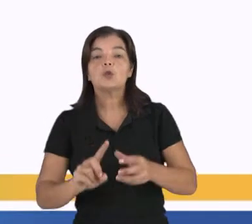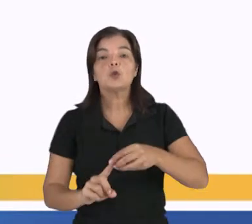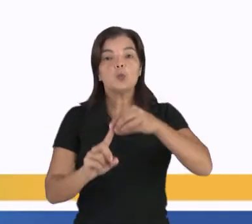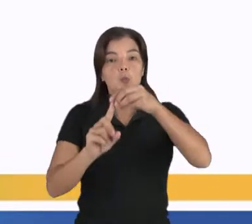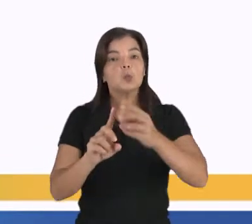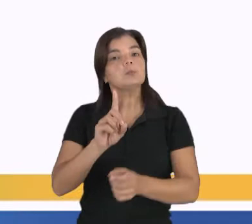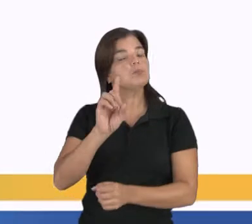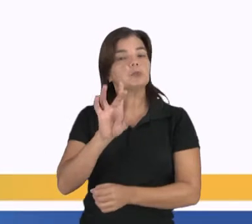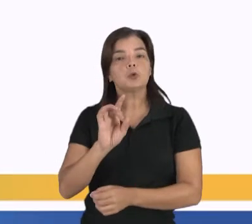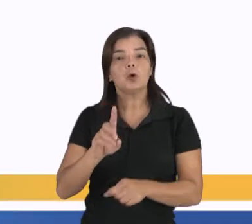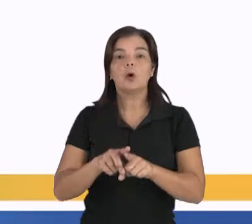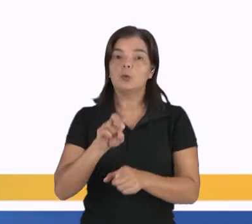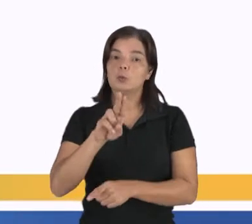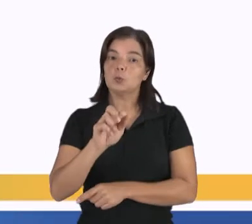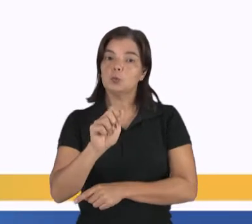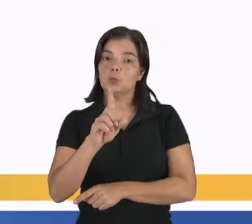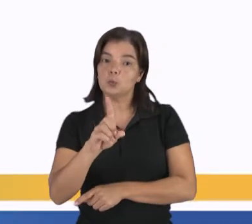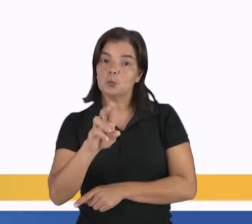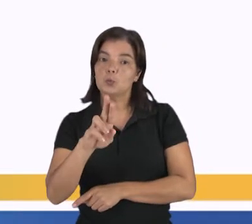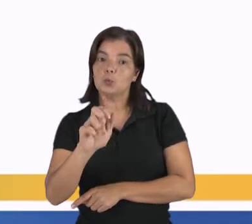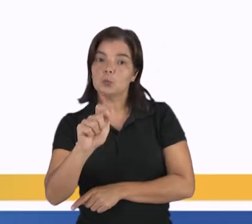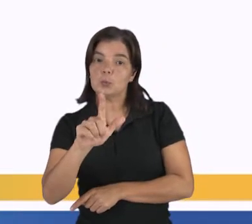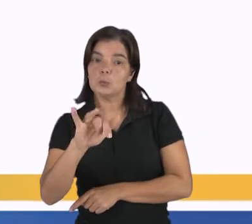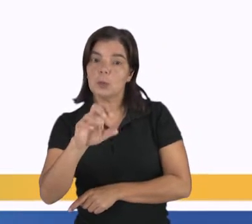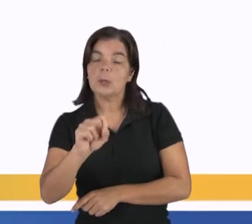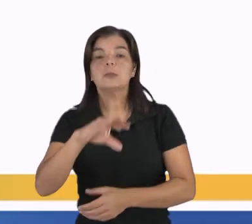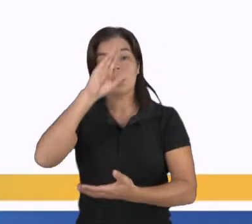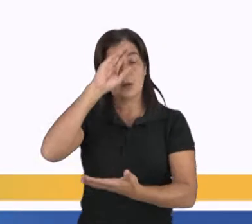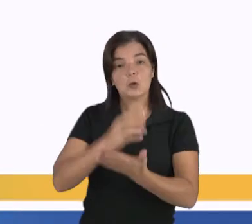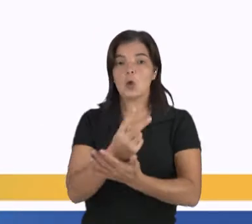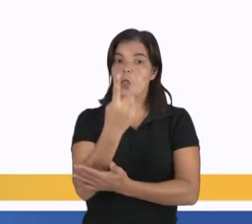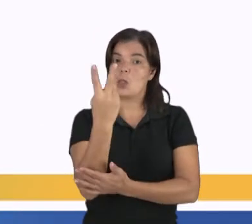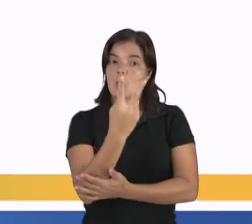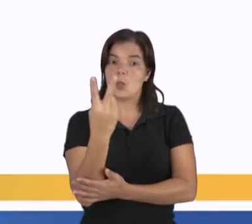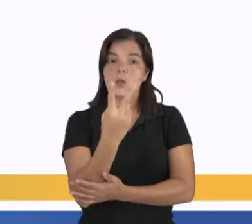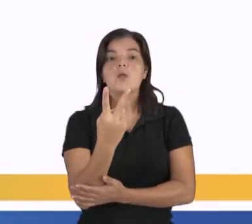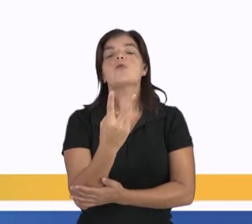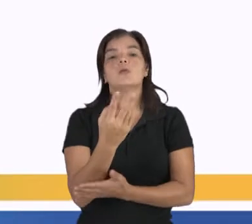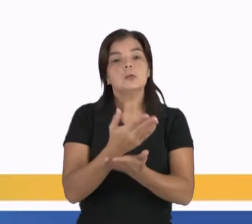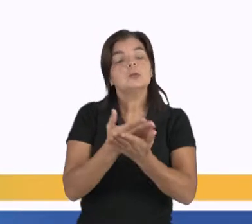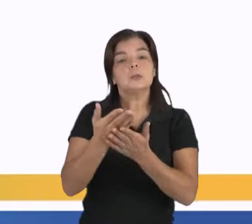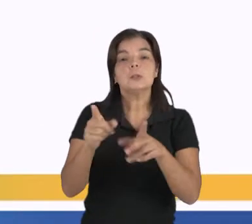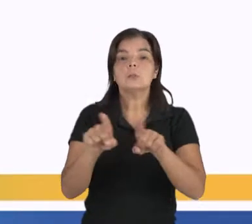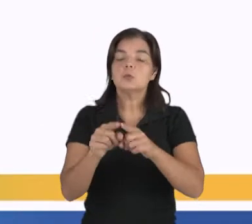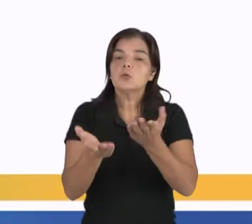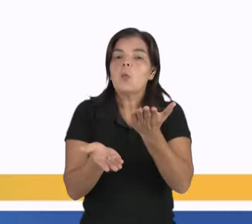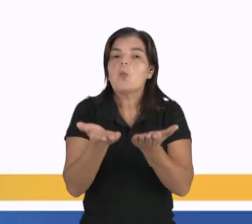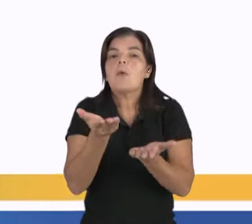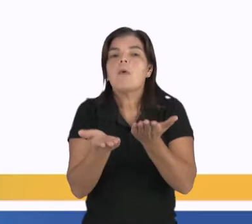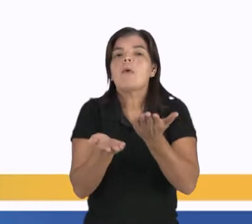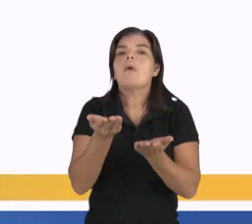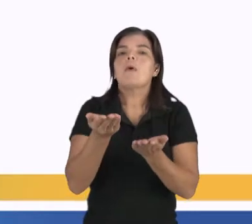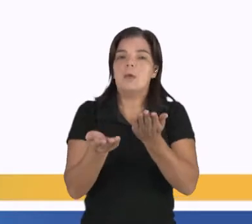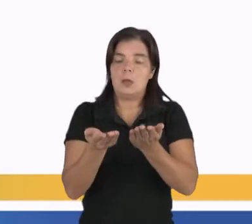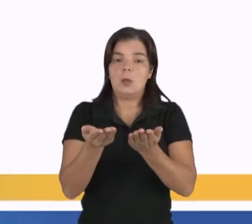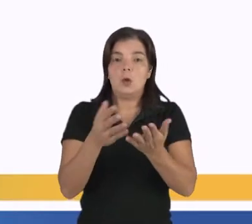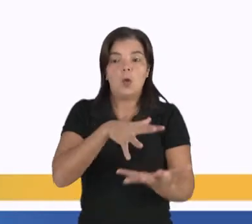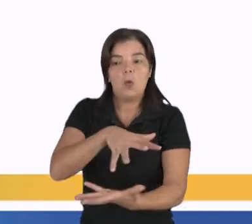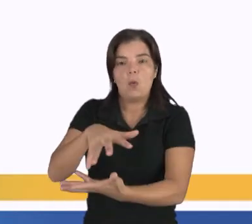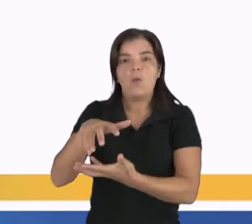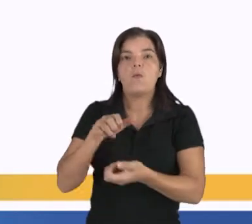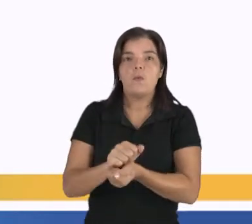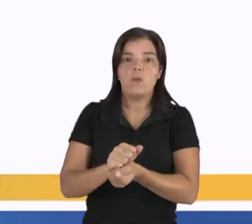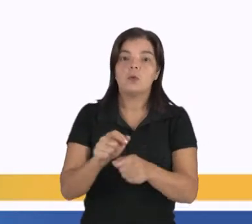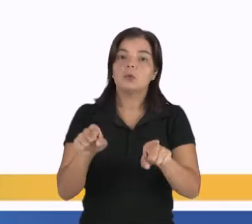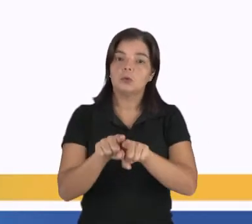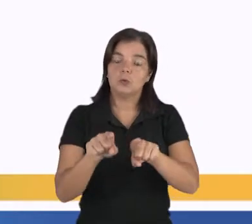Deus. Dualista, a religião que acredita em dois princípios que equilibram o universo.